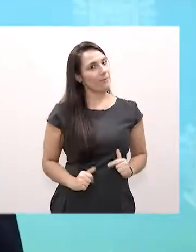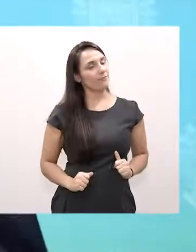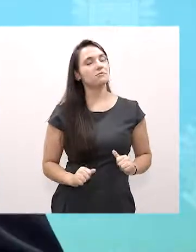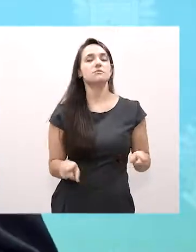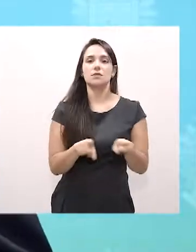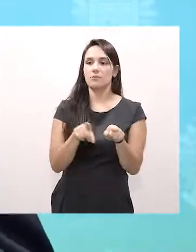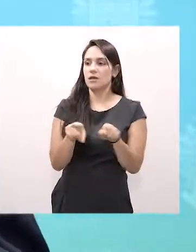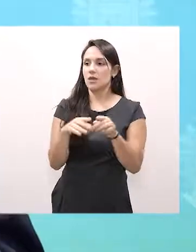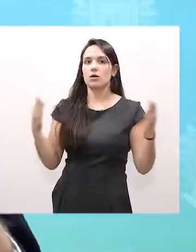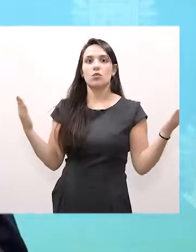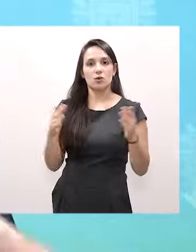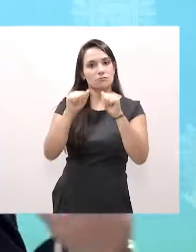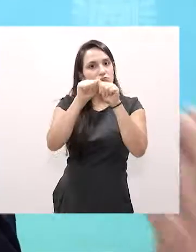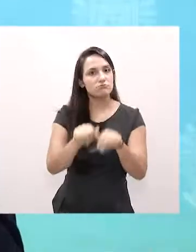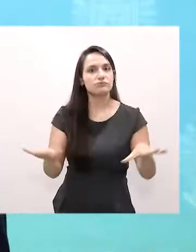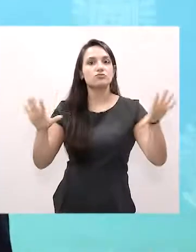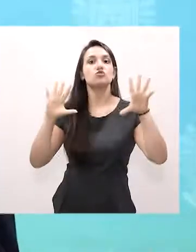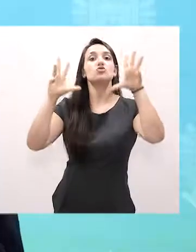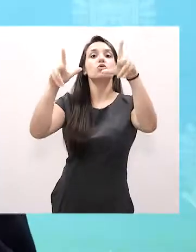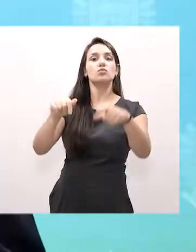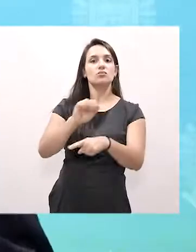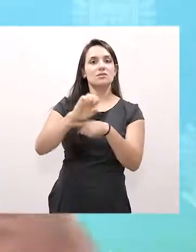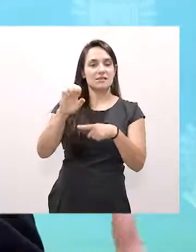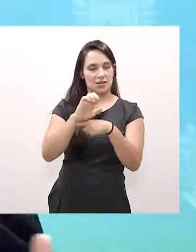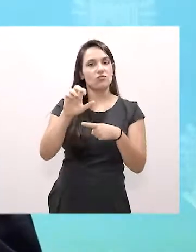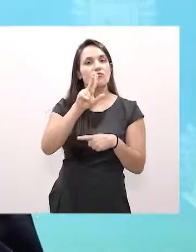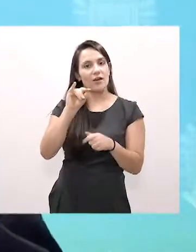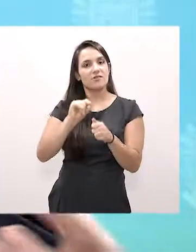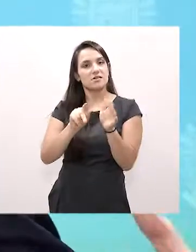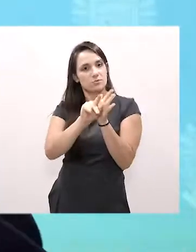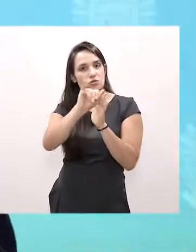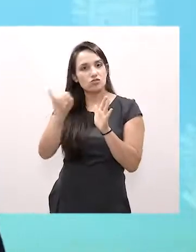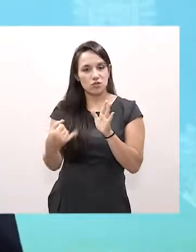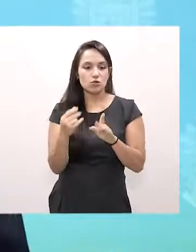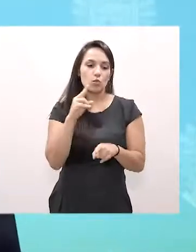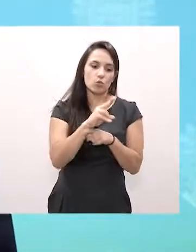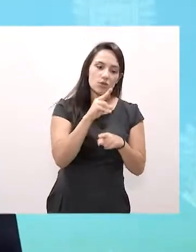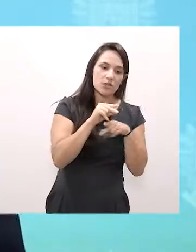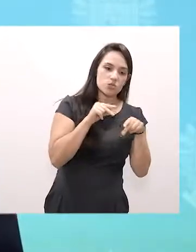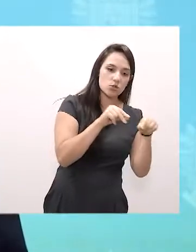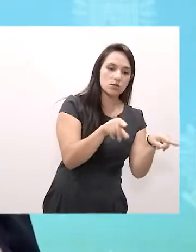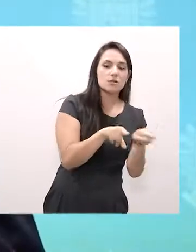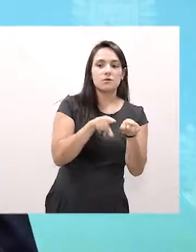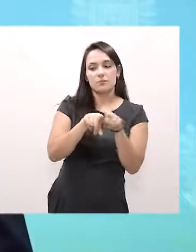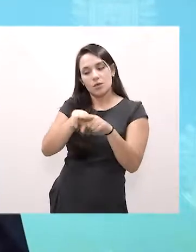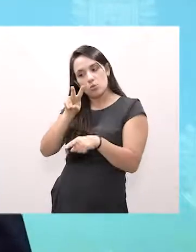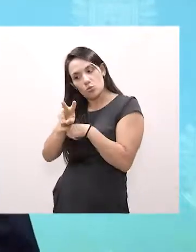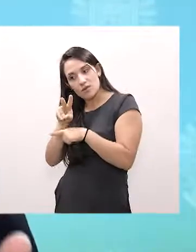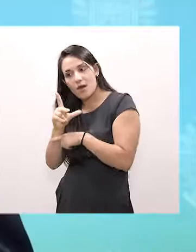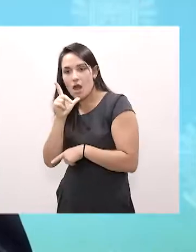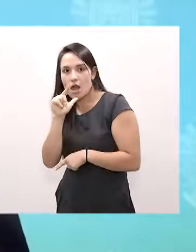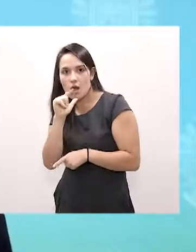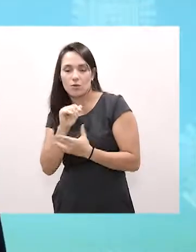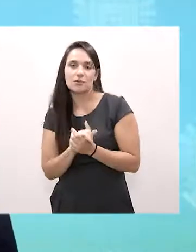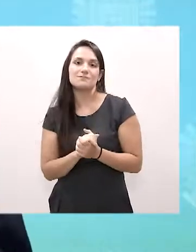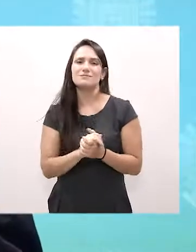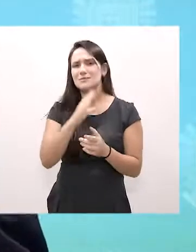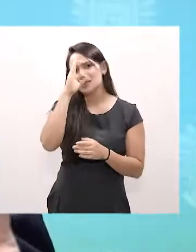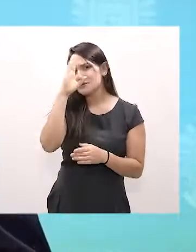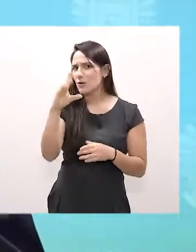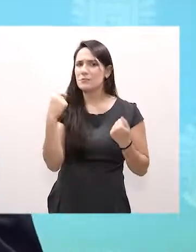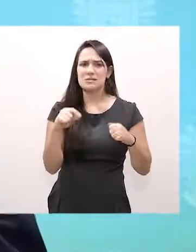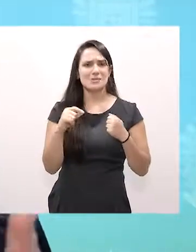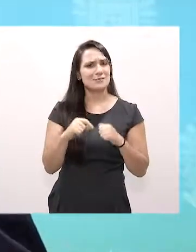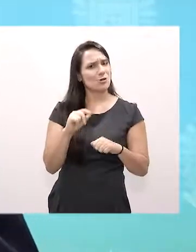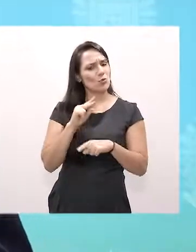das águas, mas nós estamos levando isso para todo o estado através desse programa de conservação de solo e água das bacias todas. E o fundamental